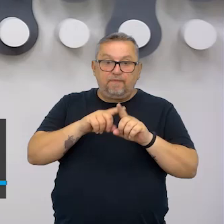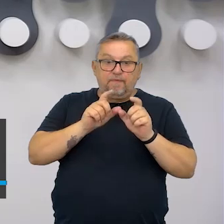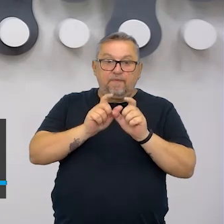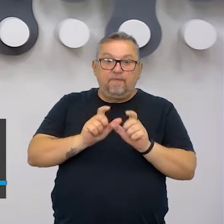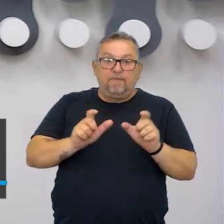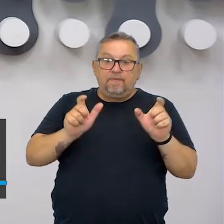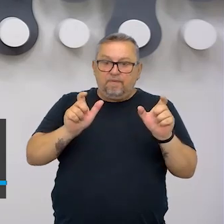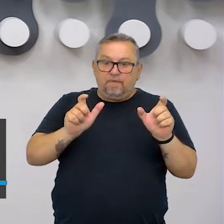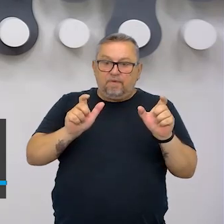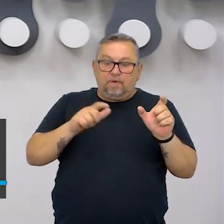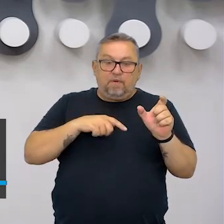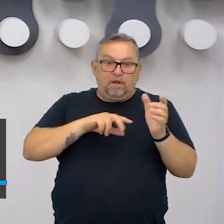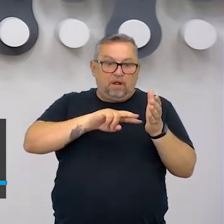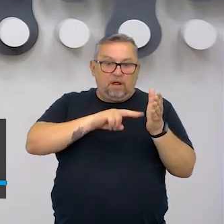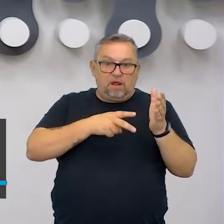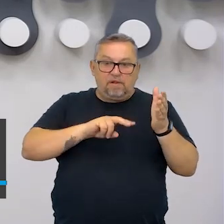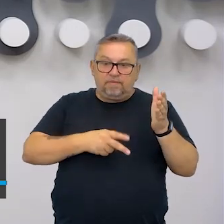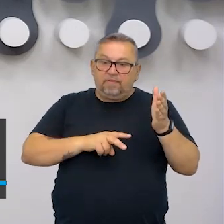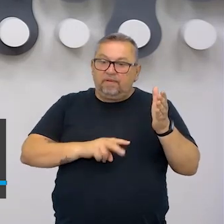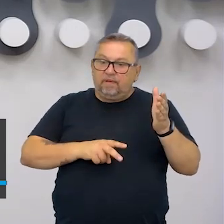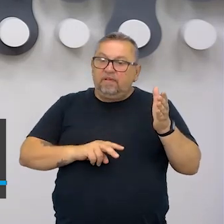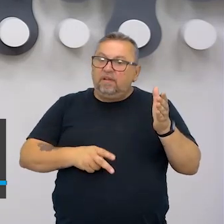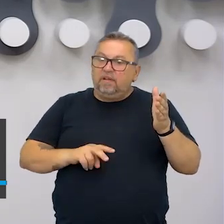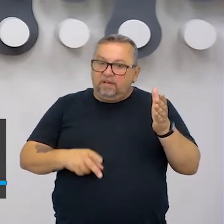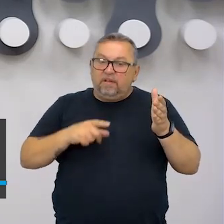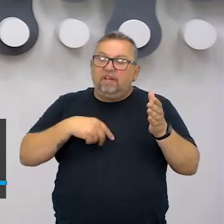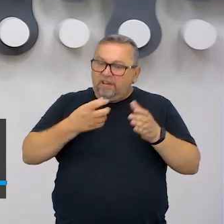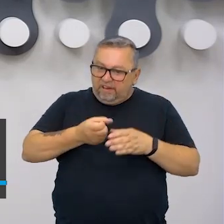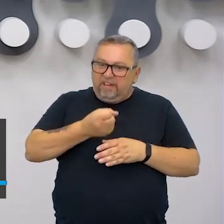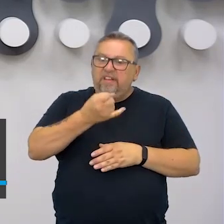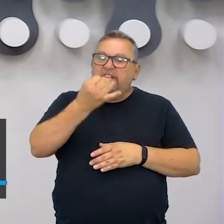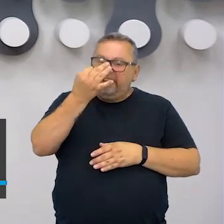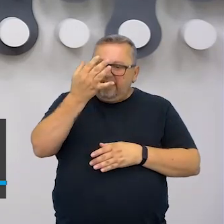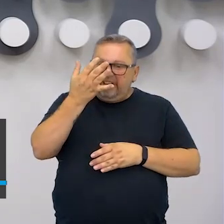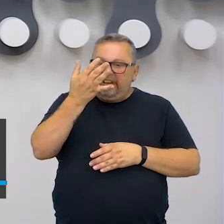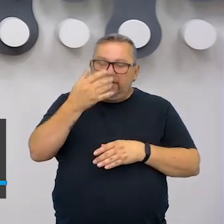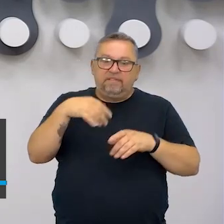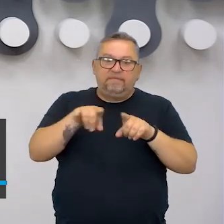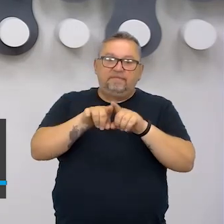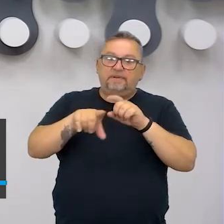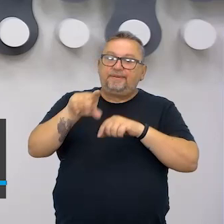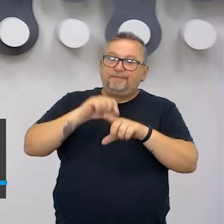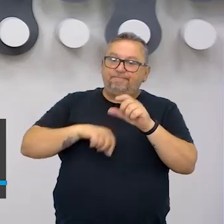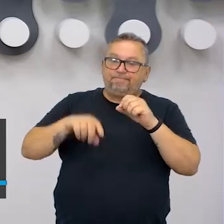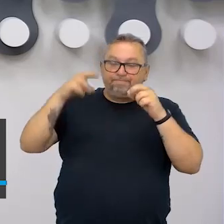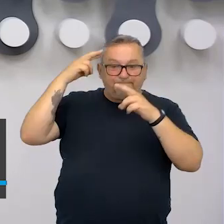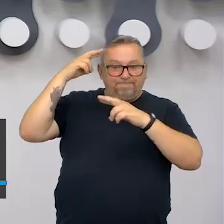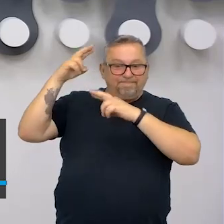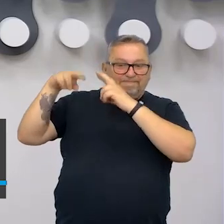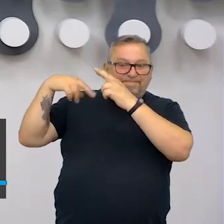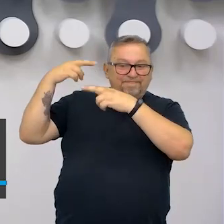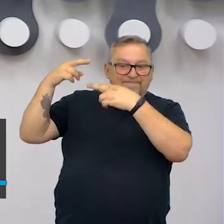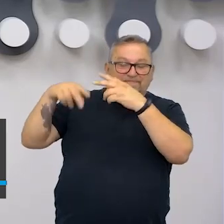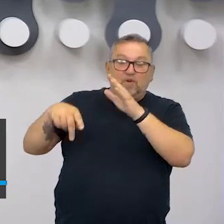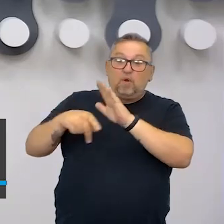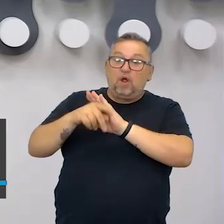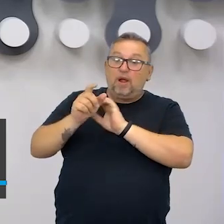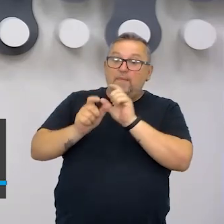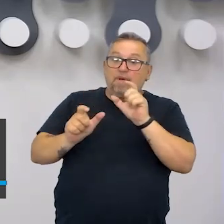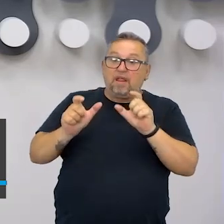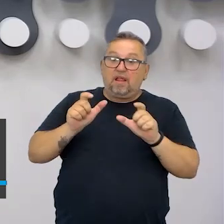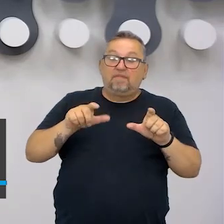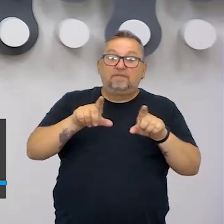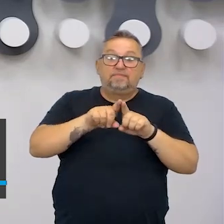palavra ela pode conter muitos significados diferentes. Então a escolha pelo repertório assim das palavras